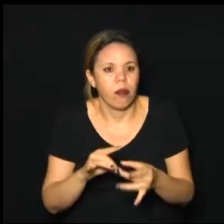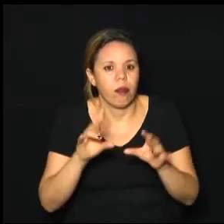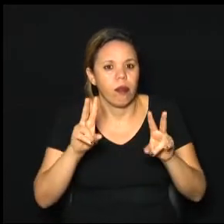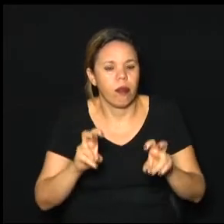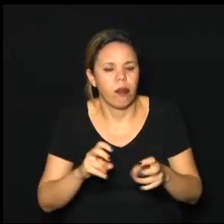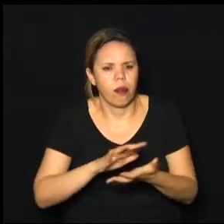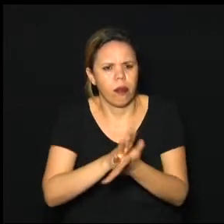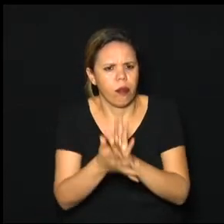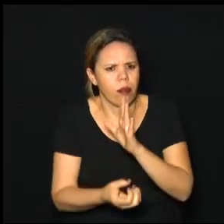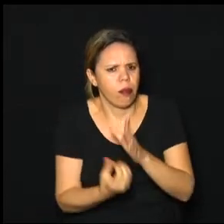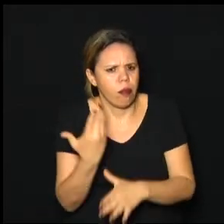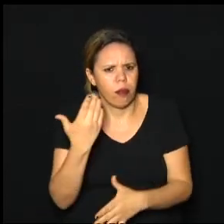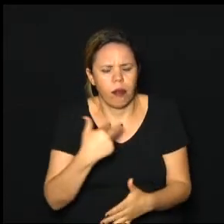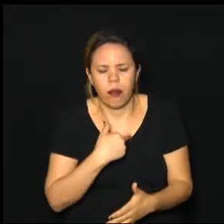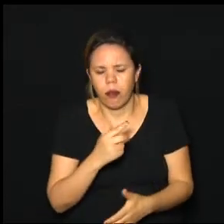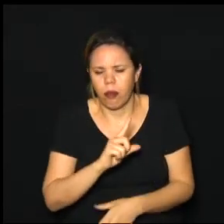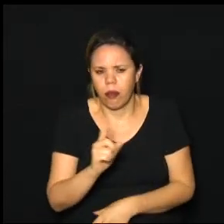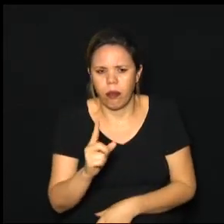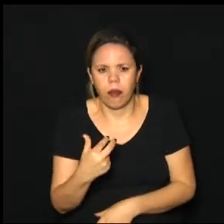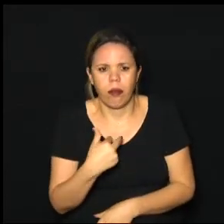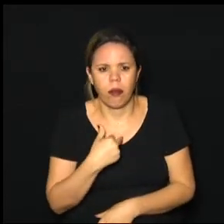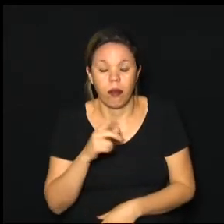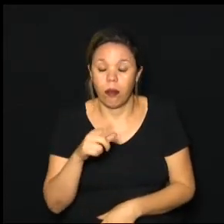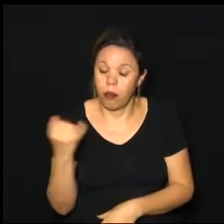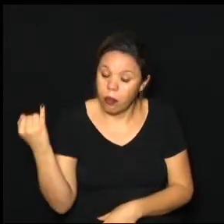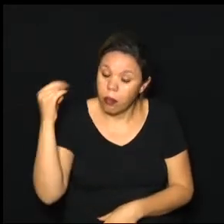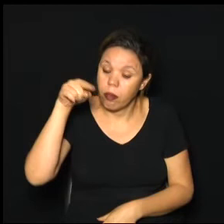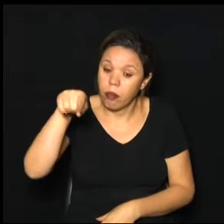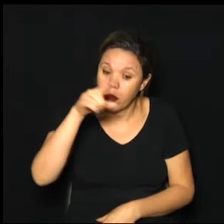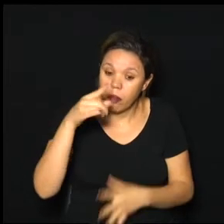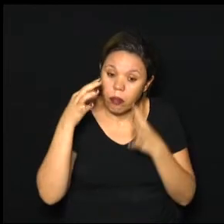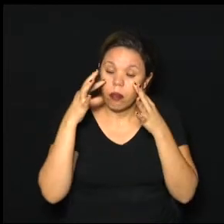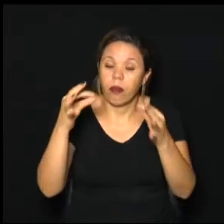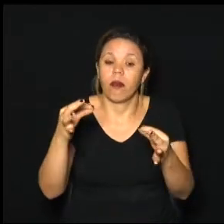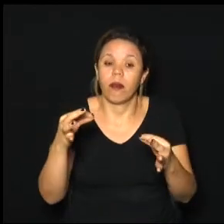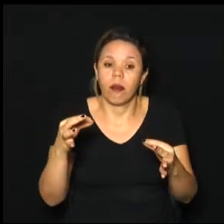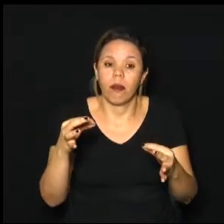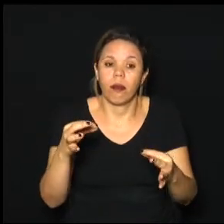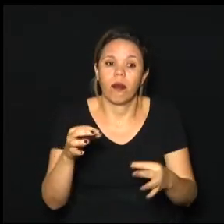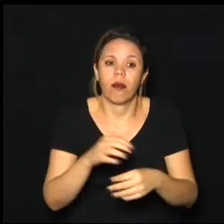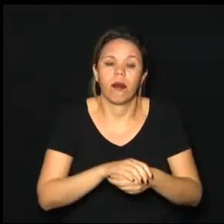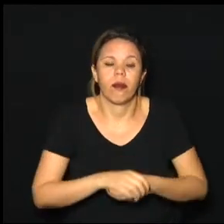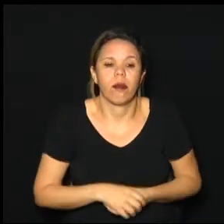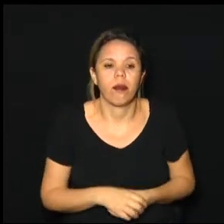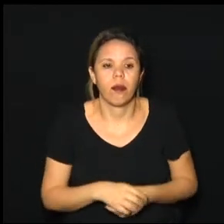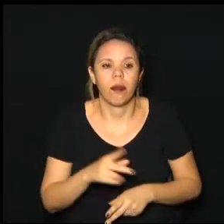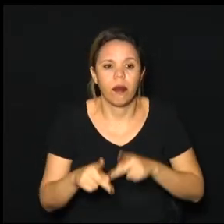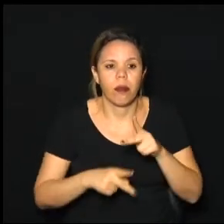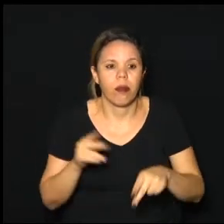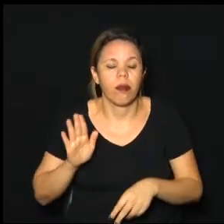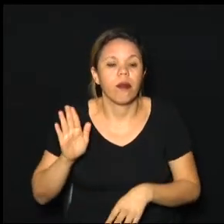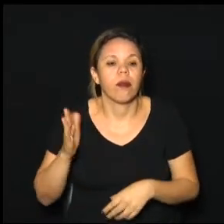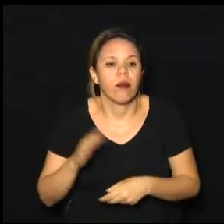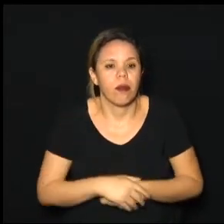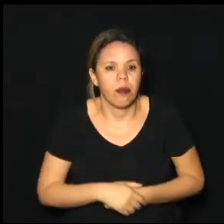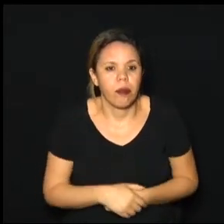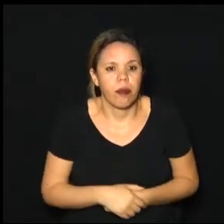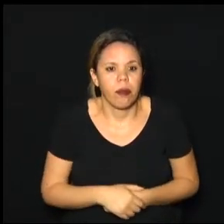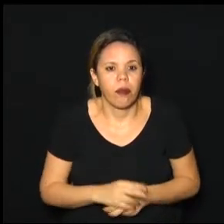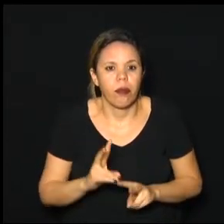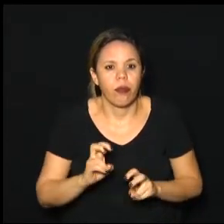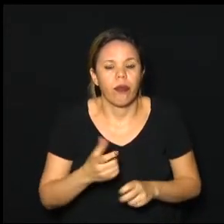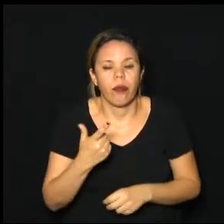de discriminação. Então é muito importante essa atenção de vocês, pré-candidatos,